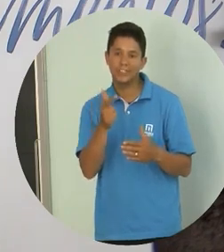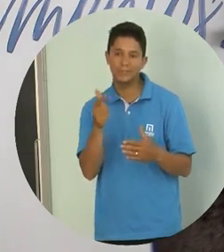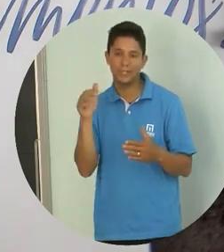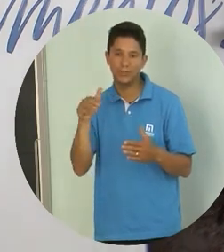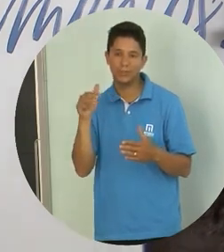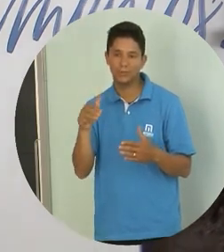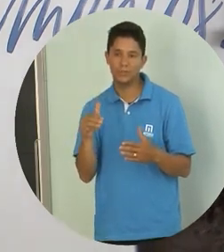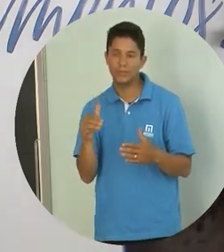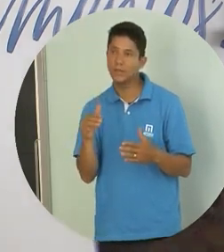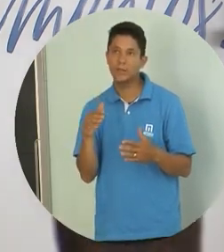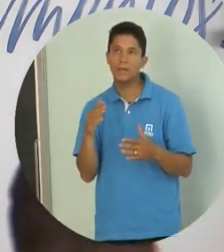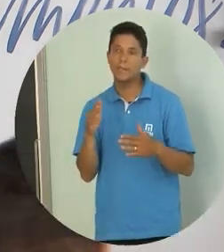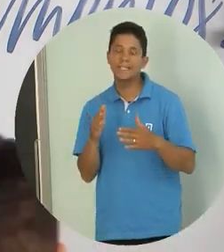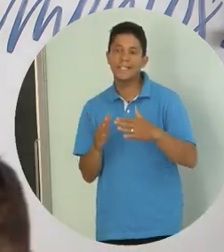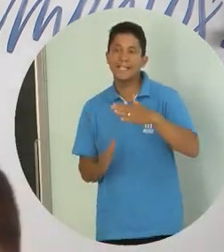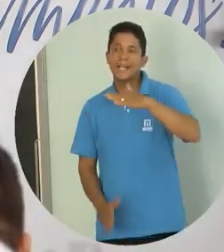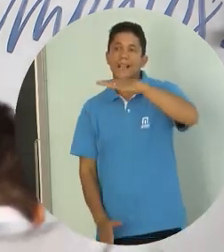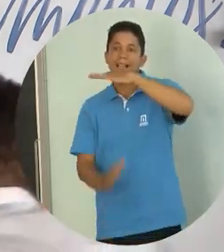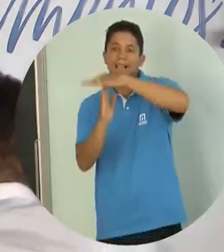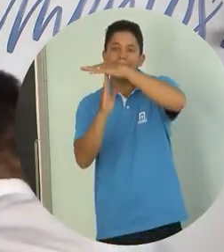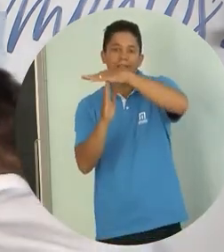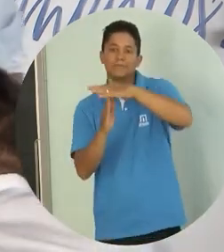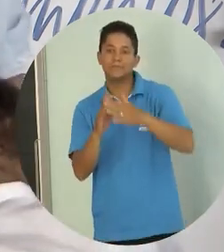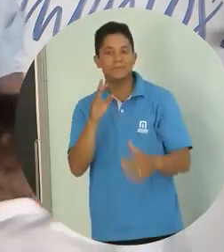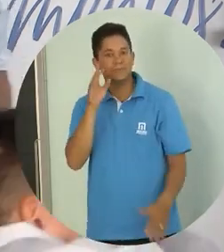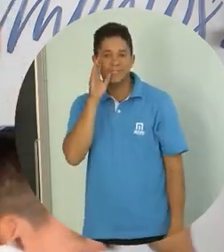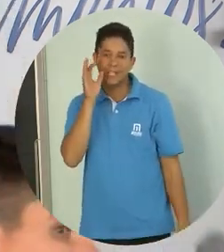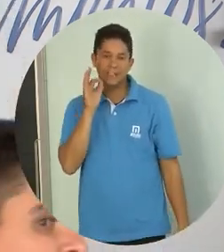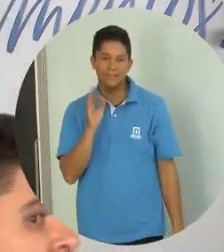um limite, se o Leandro souber, quiser ter.